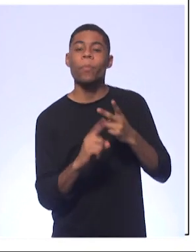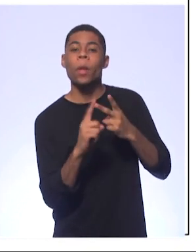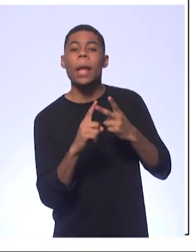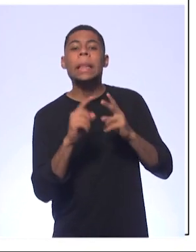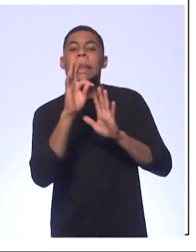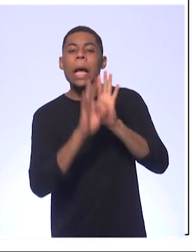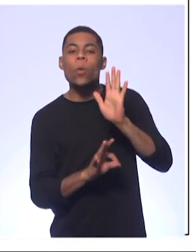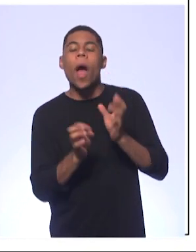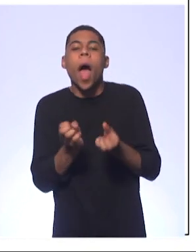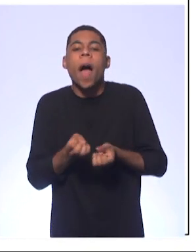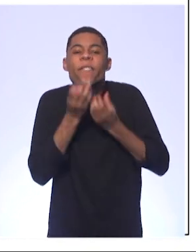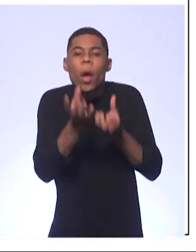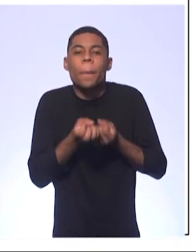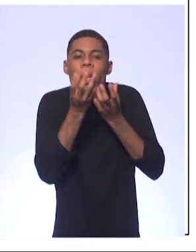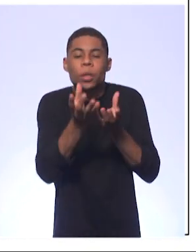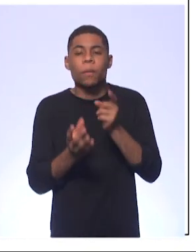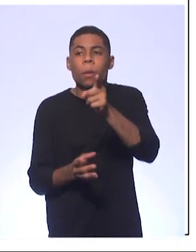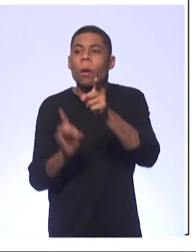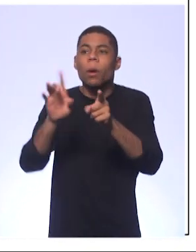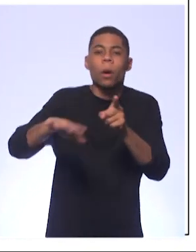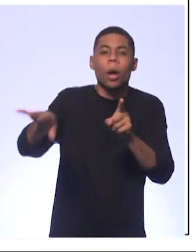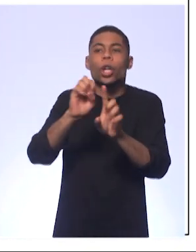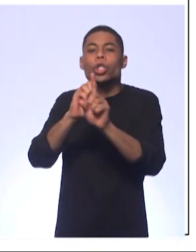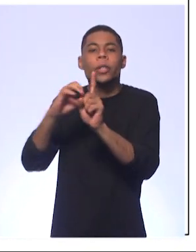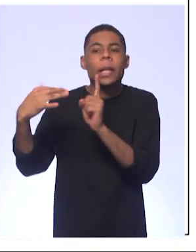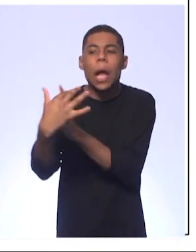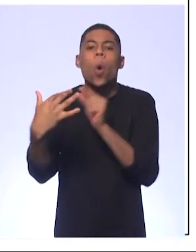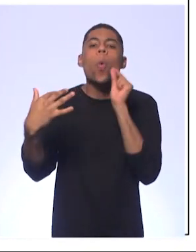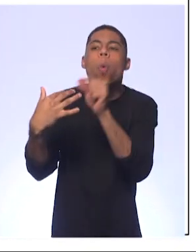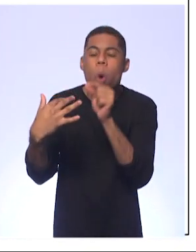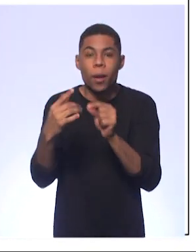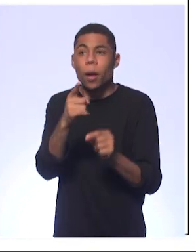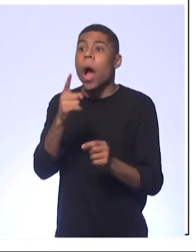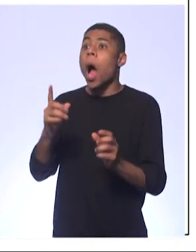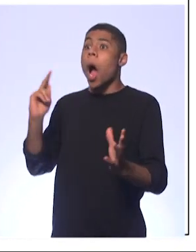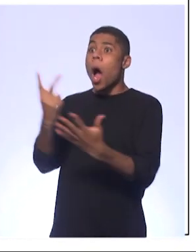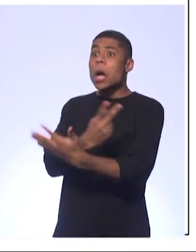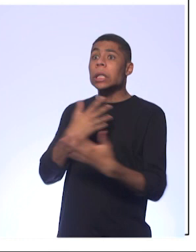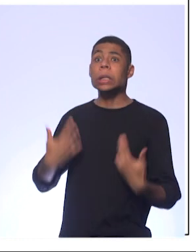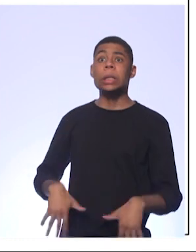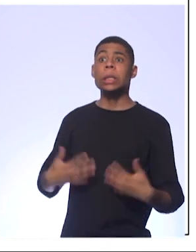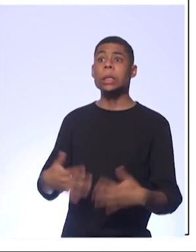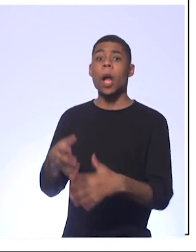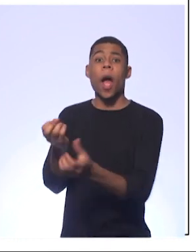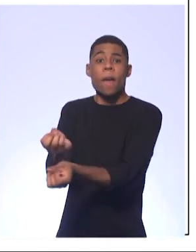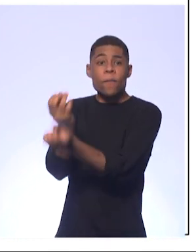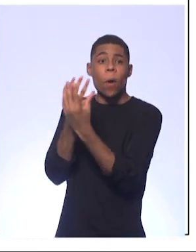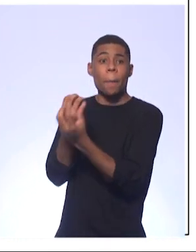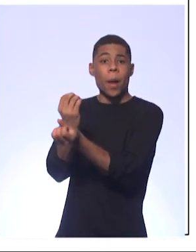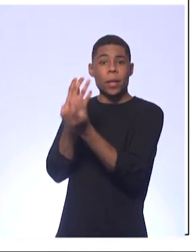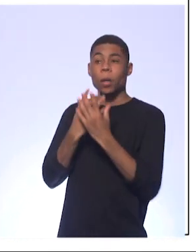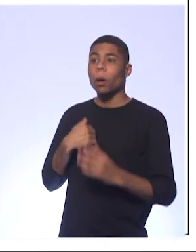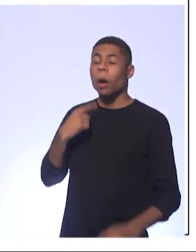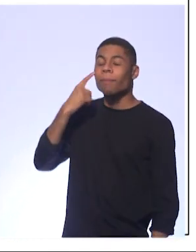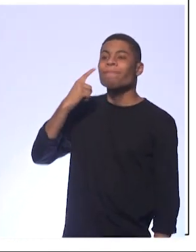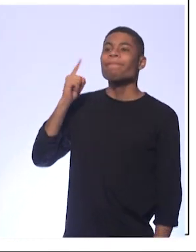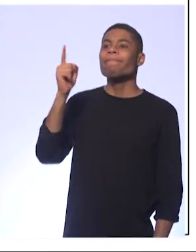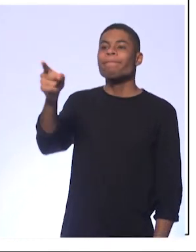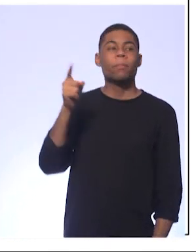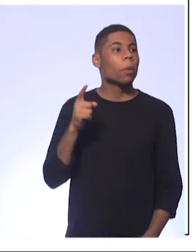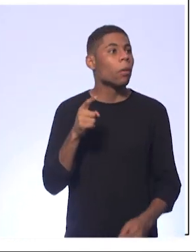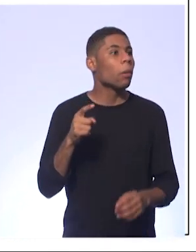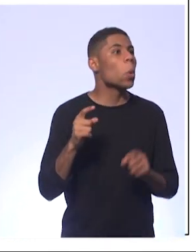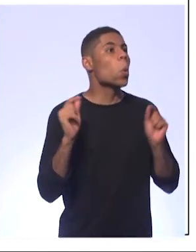informativo, para a gente viver na sociedade, se informar, né, seja o muito específico, como na receita,